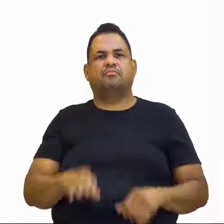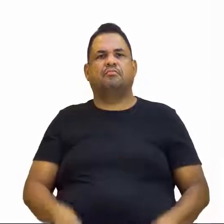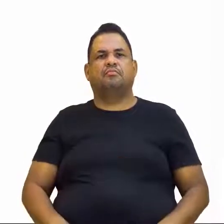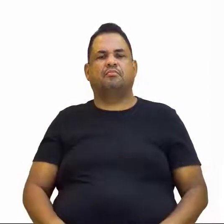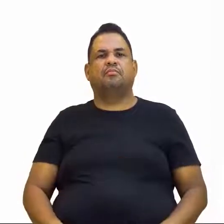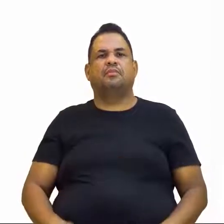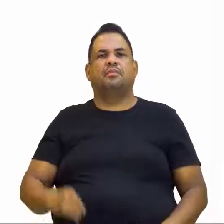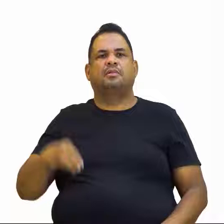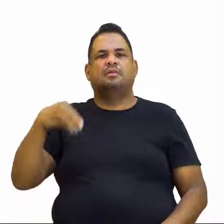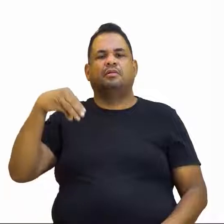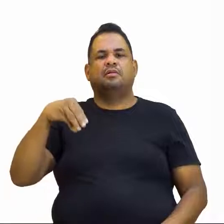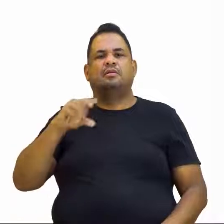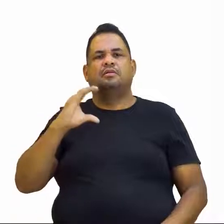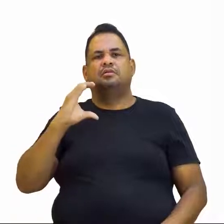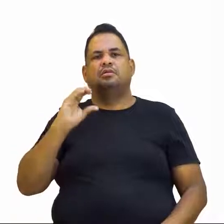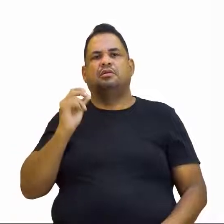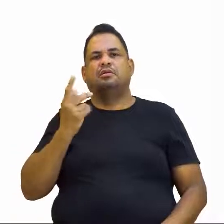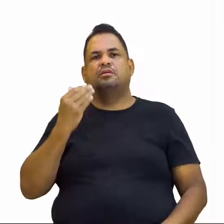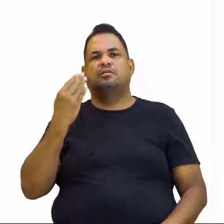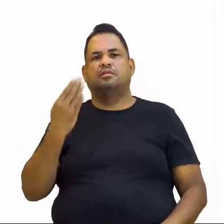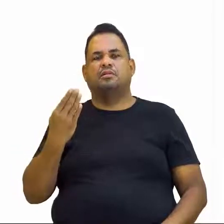metano, CH4.